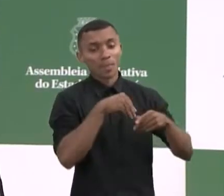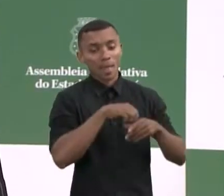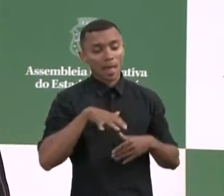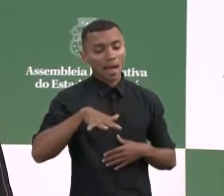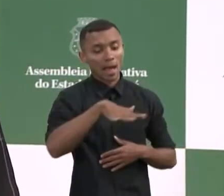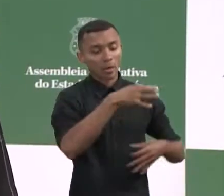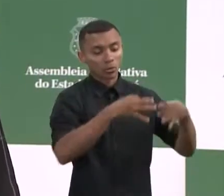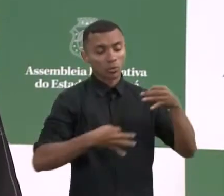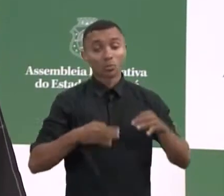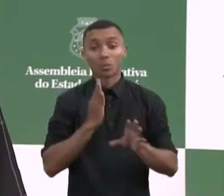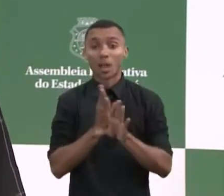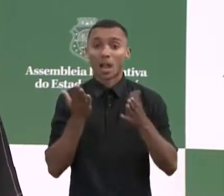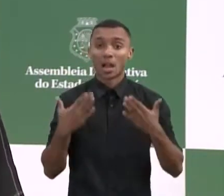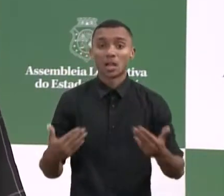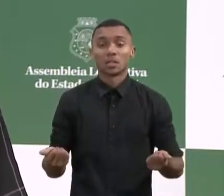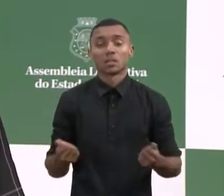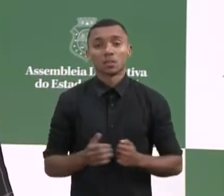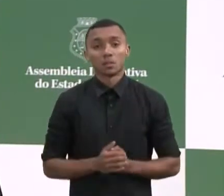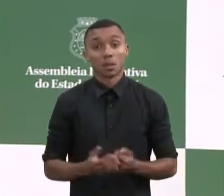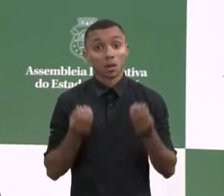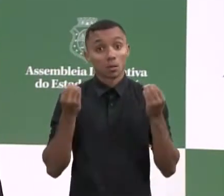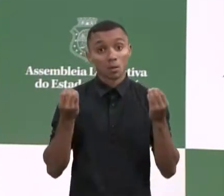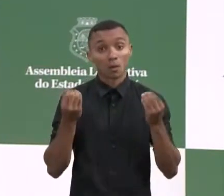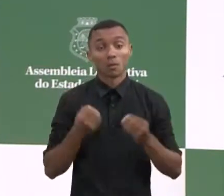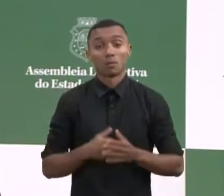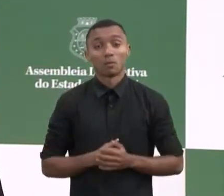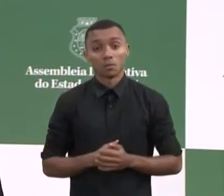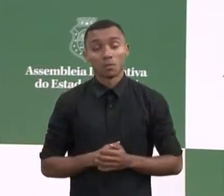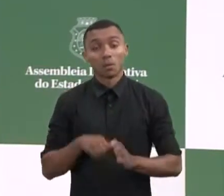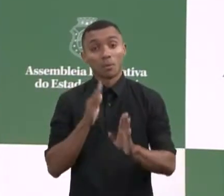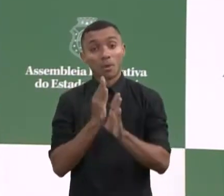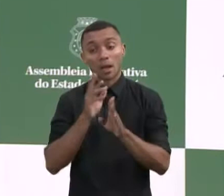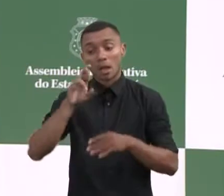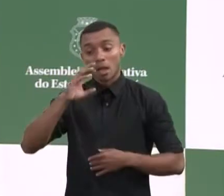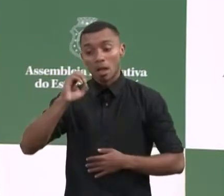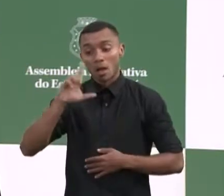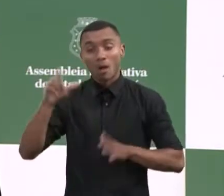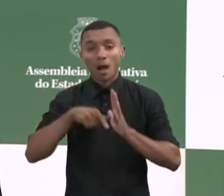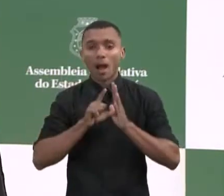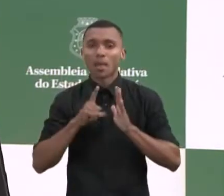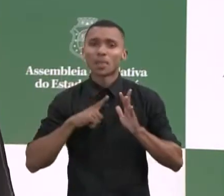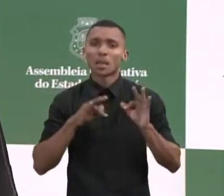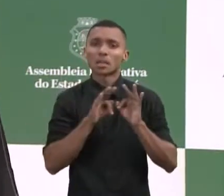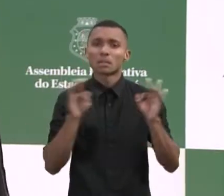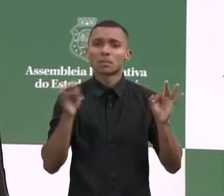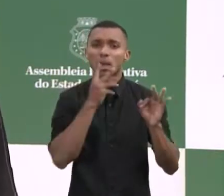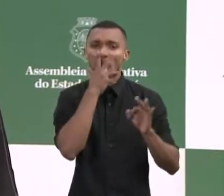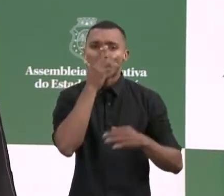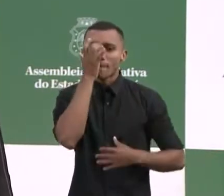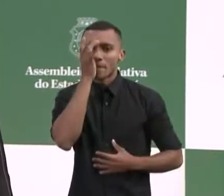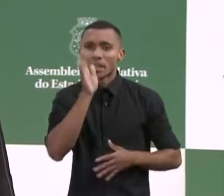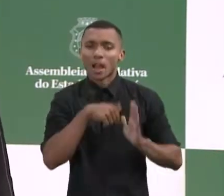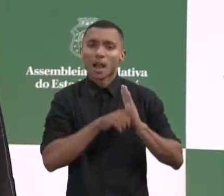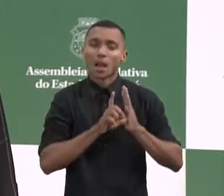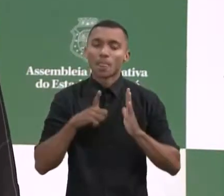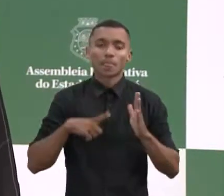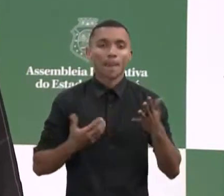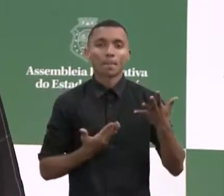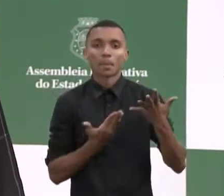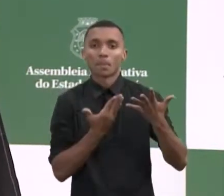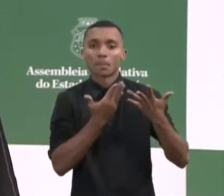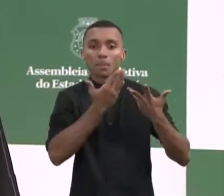para autorizações. Por quê? Porque o rol era, enquanto exemplificativo, ele tinha lá